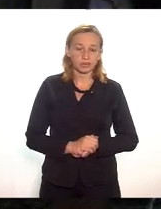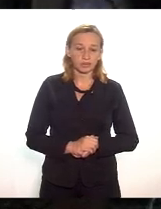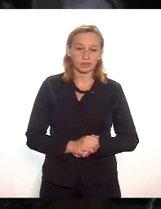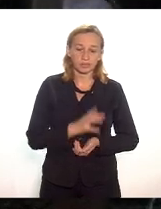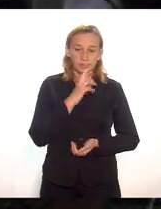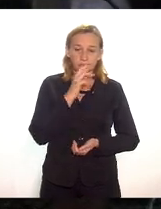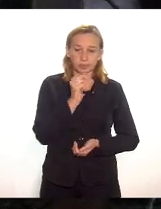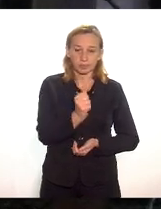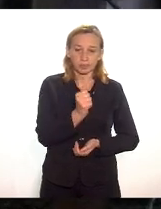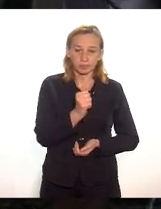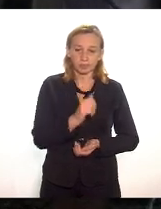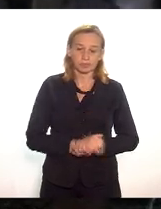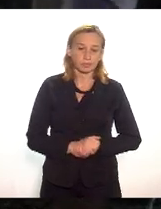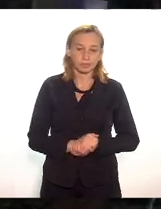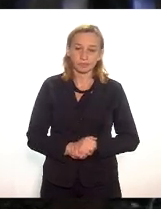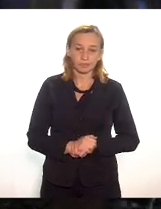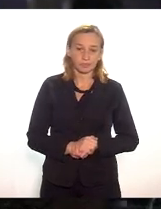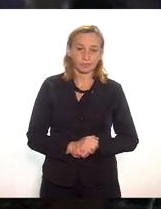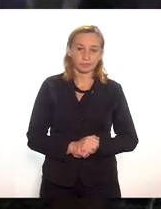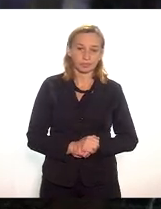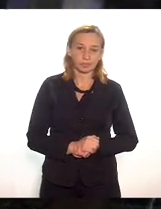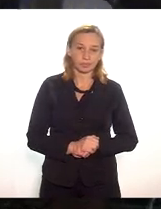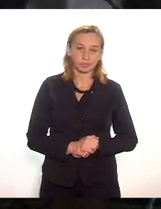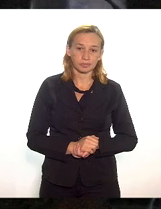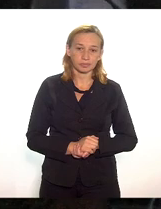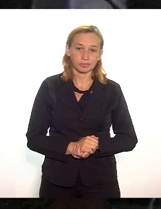Deputado Rodrigo Amorim.